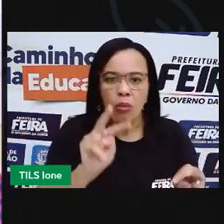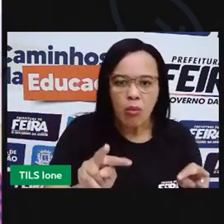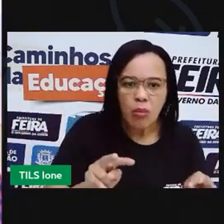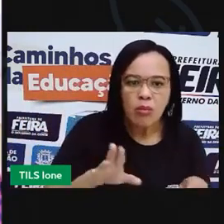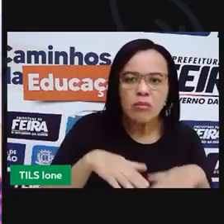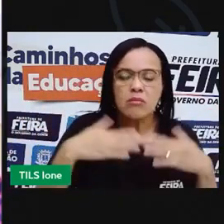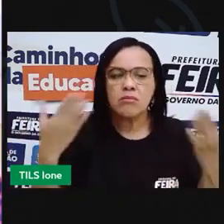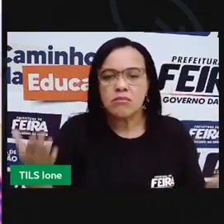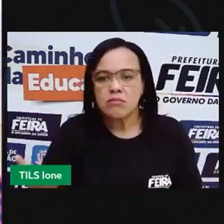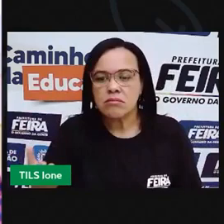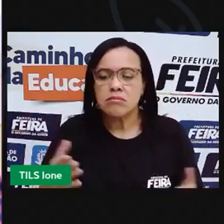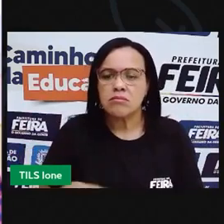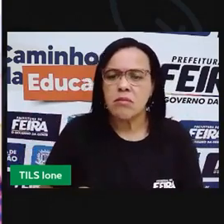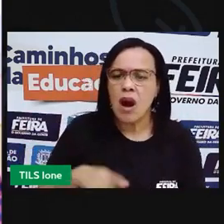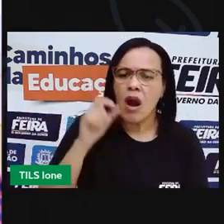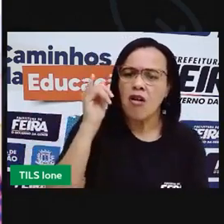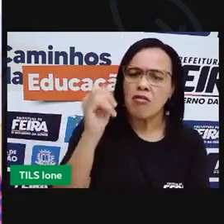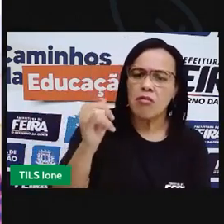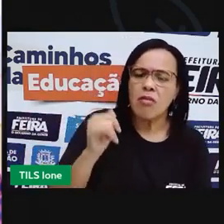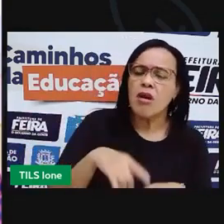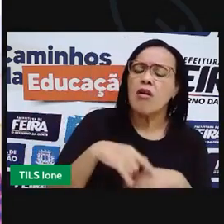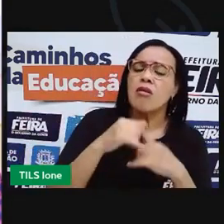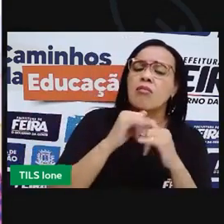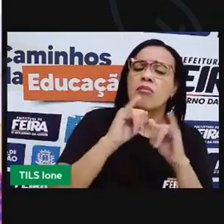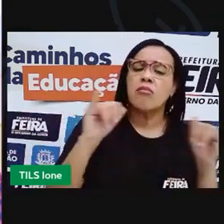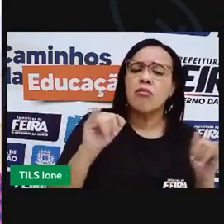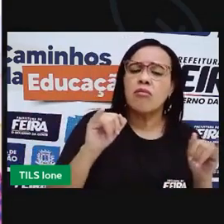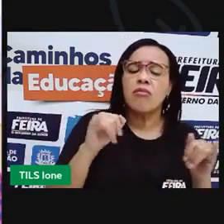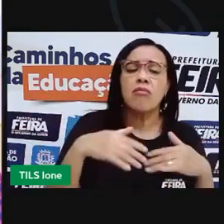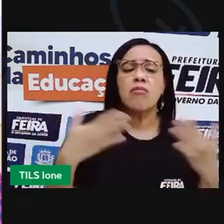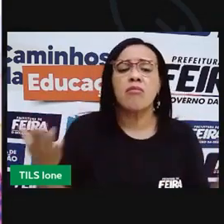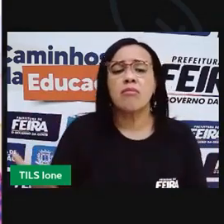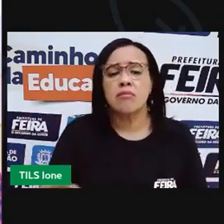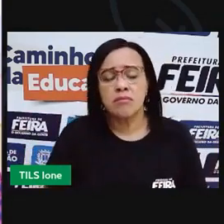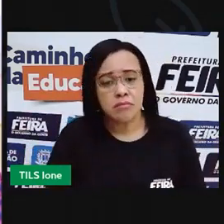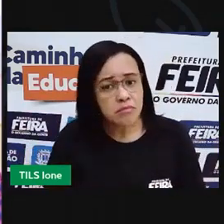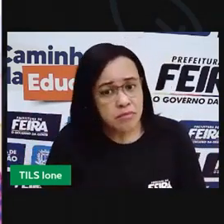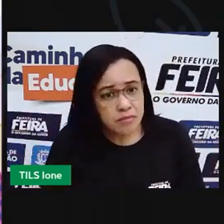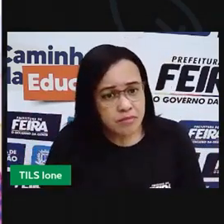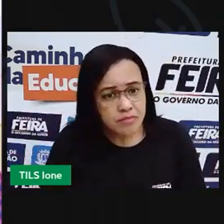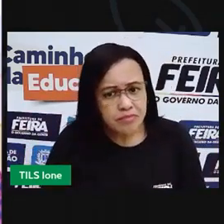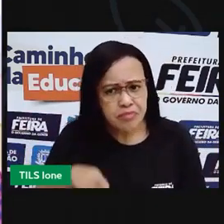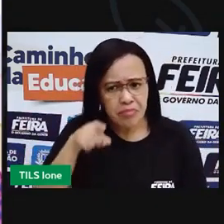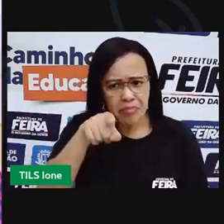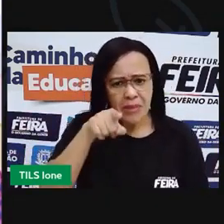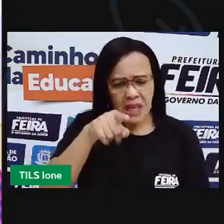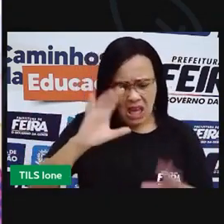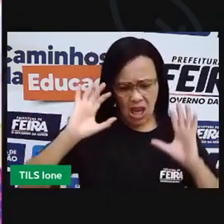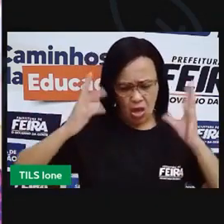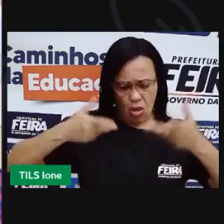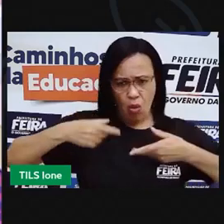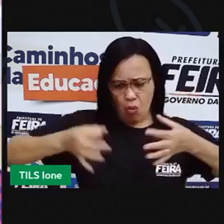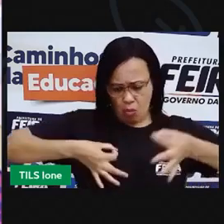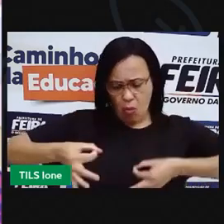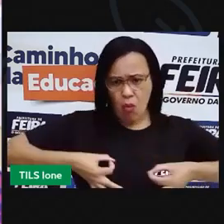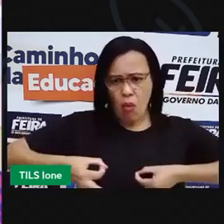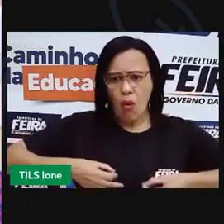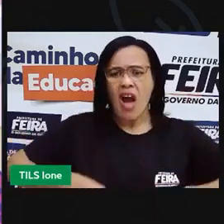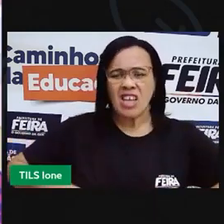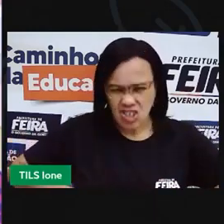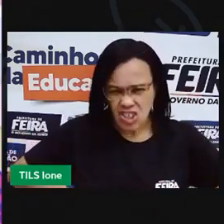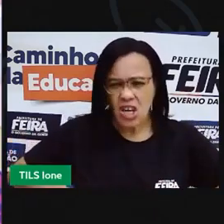E aí seu urubu disse assim: Dona onça já já